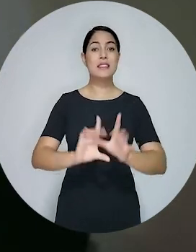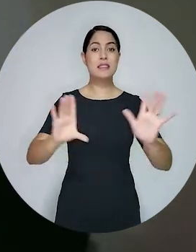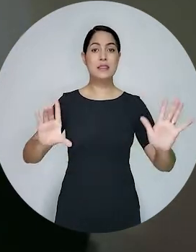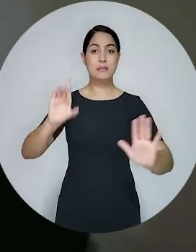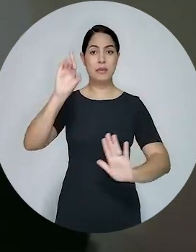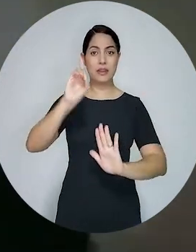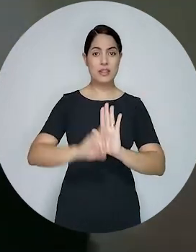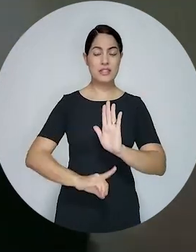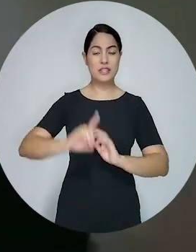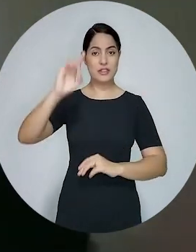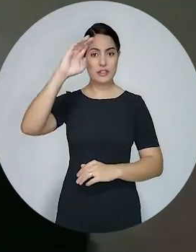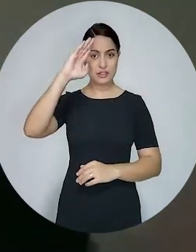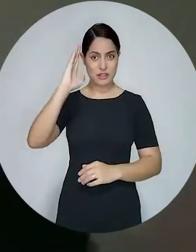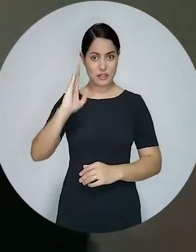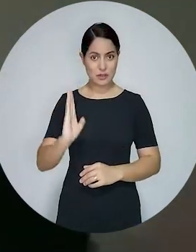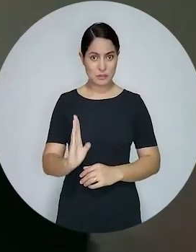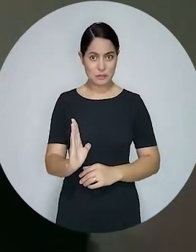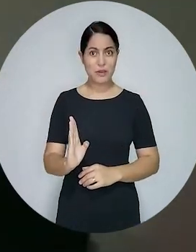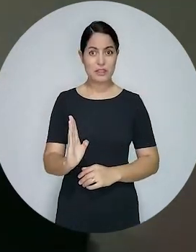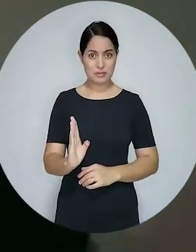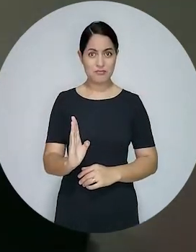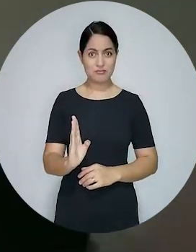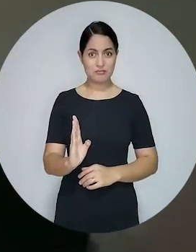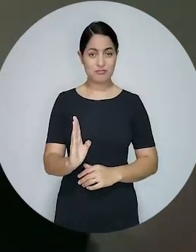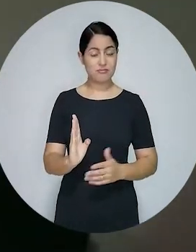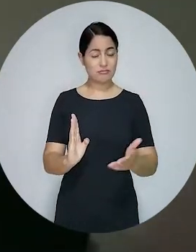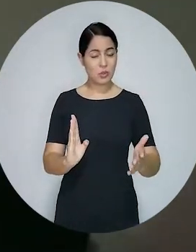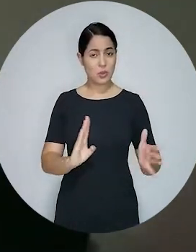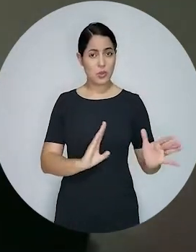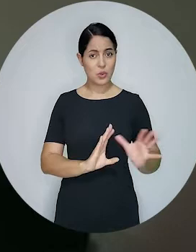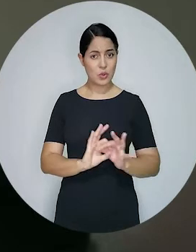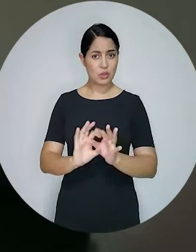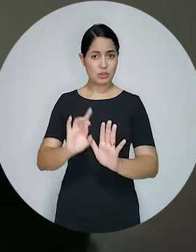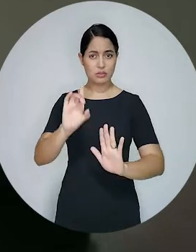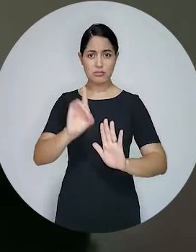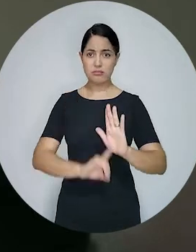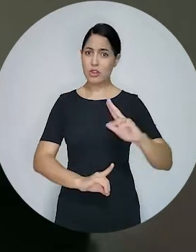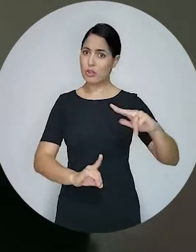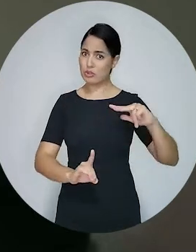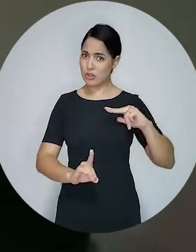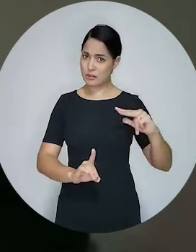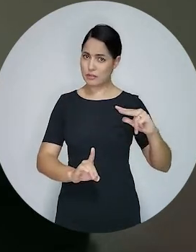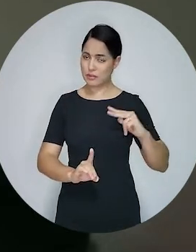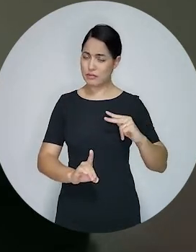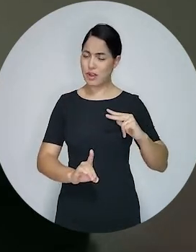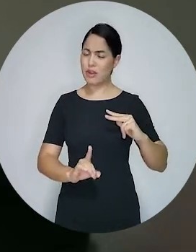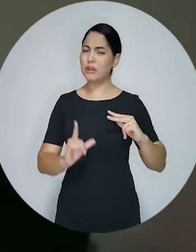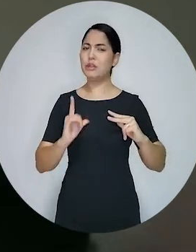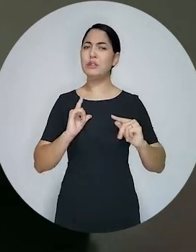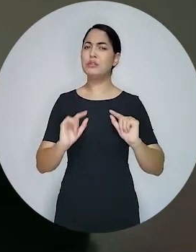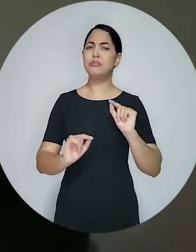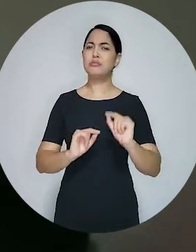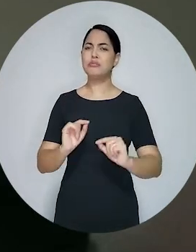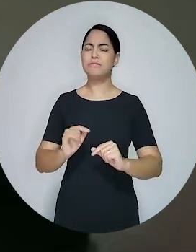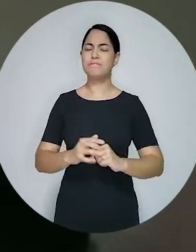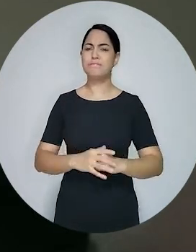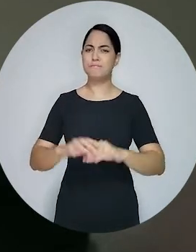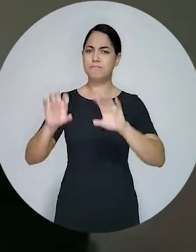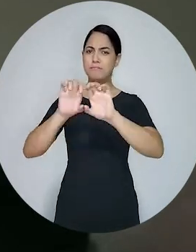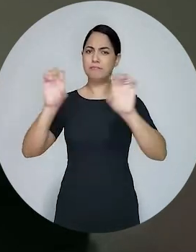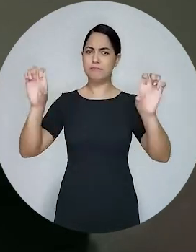Estado Democrático de Direito que permeiam o direito privado tem como